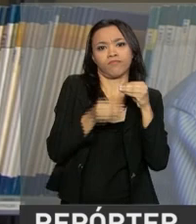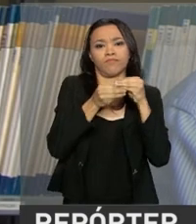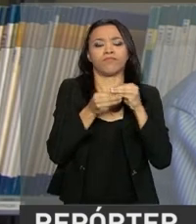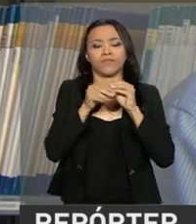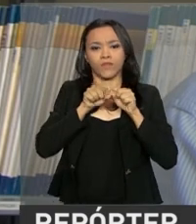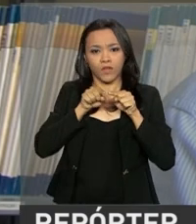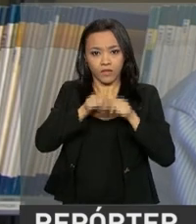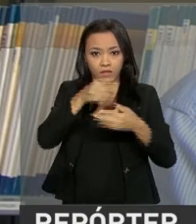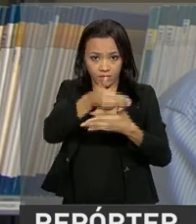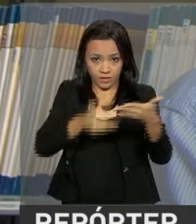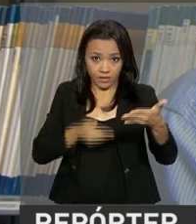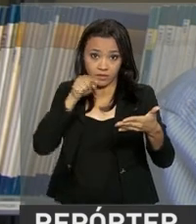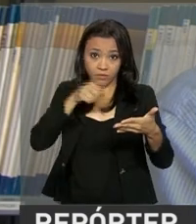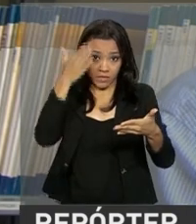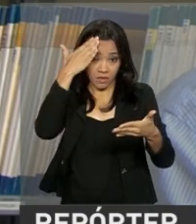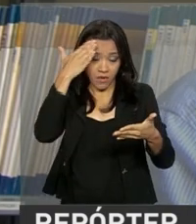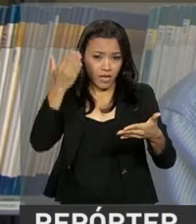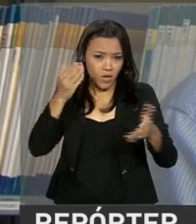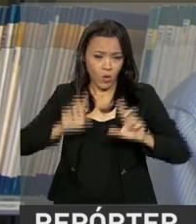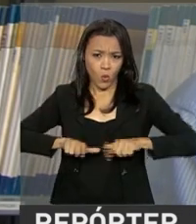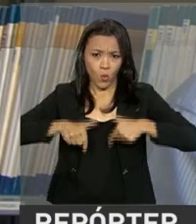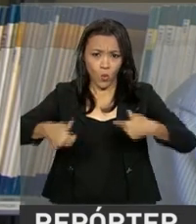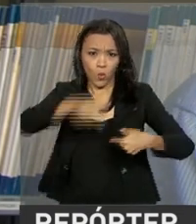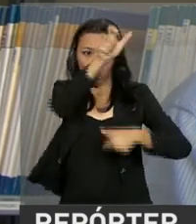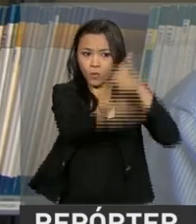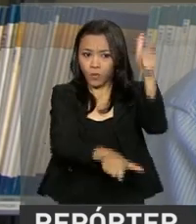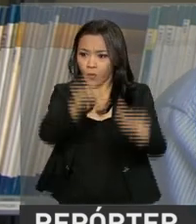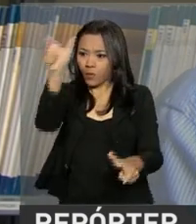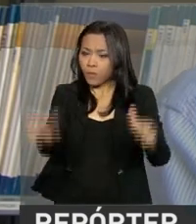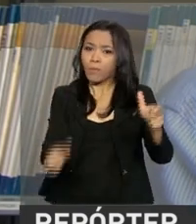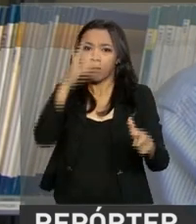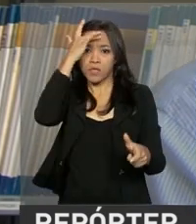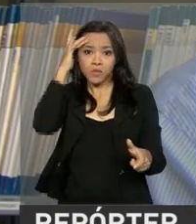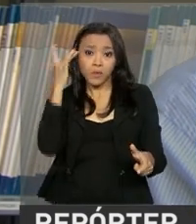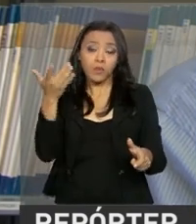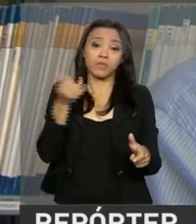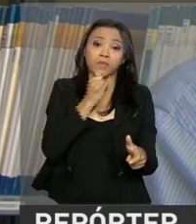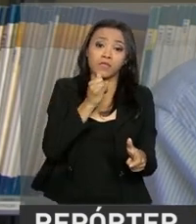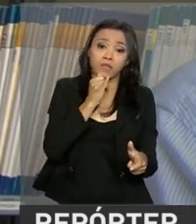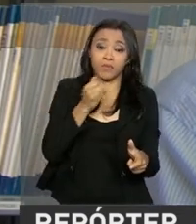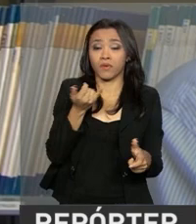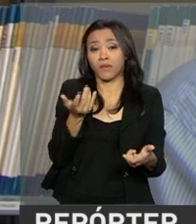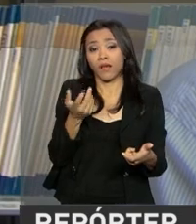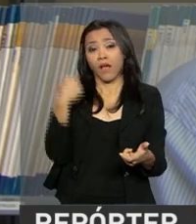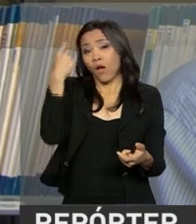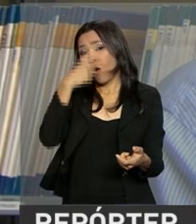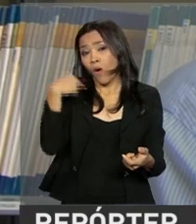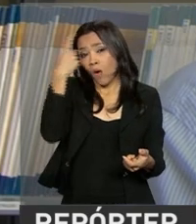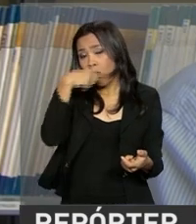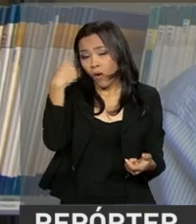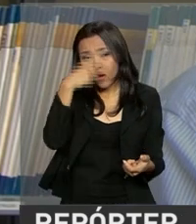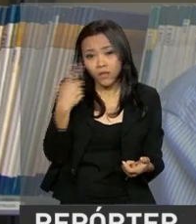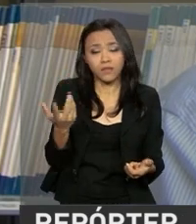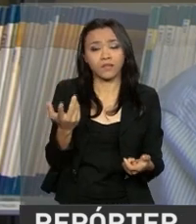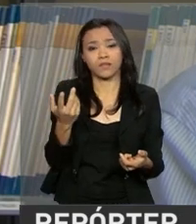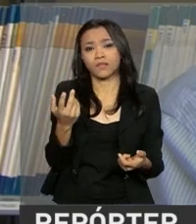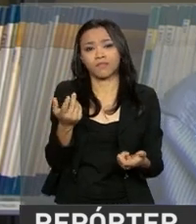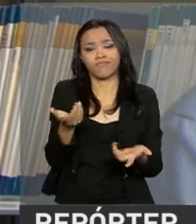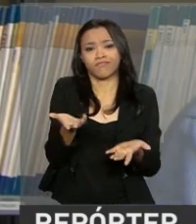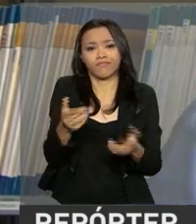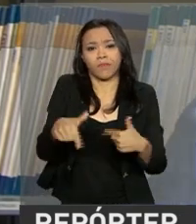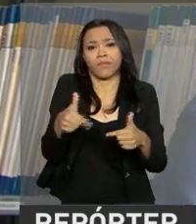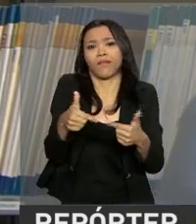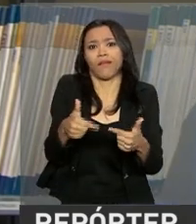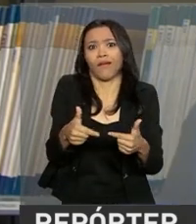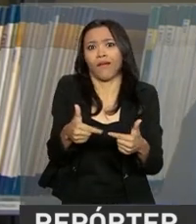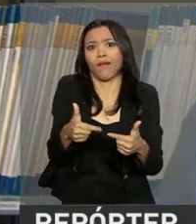da força de trabalho são aquelas pessoas que estão subutilizadas por insuficiência de horas trabalhadas quem são essas pessoas